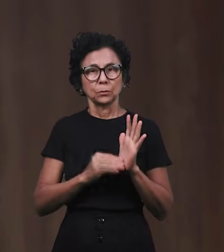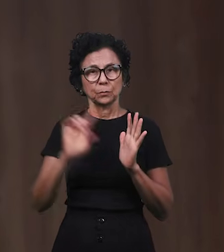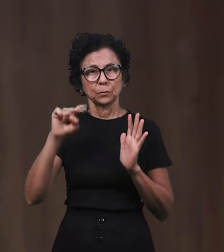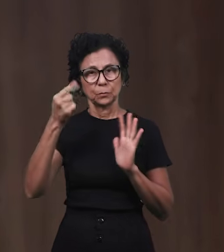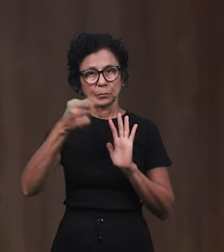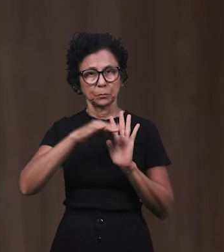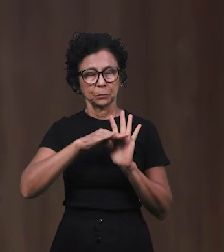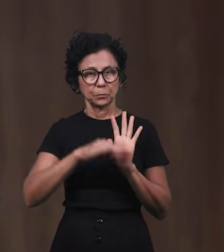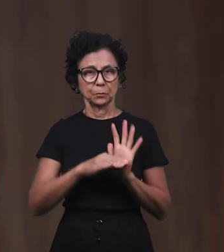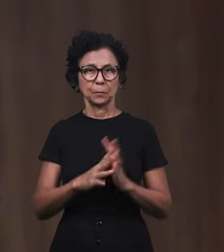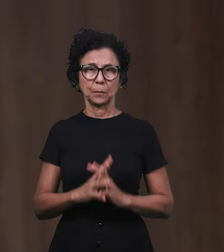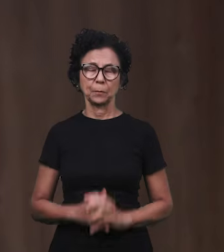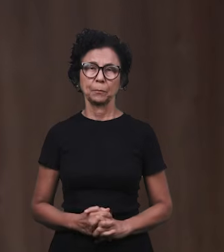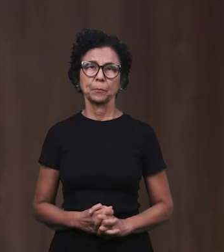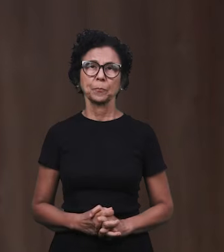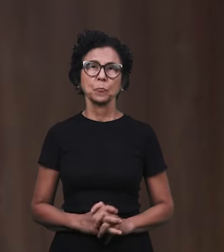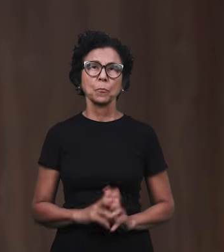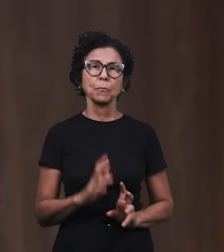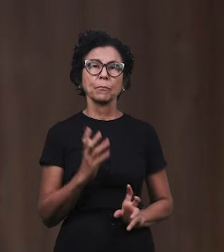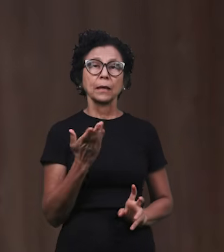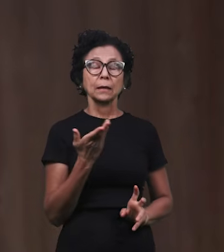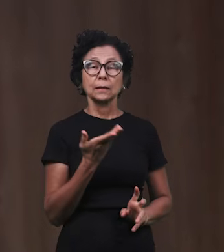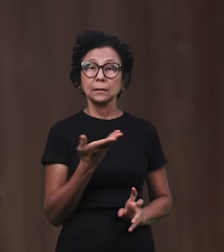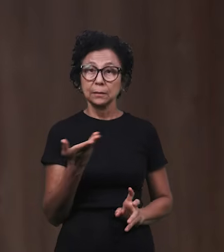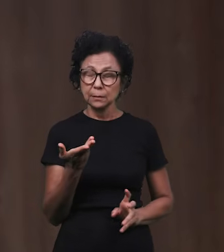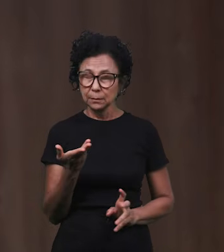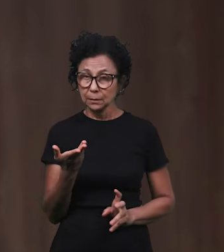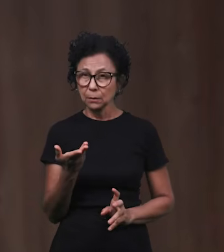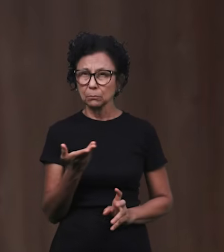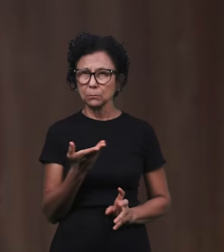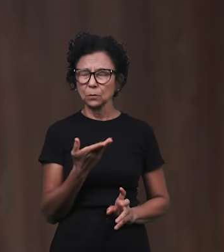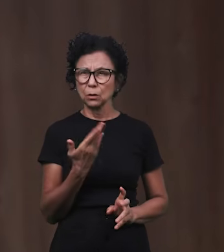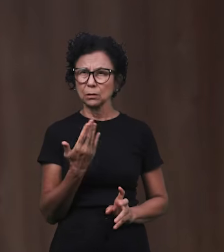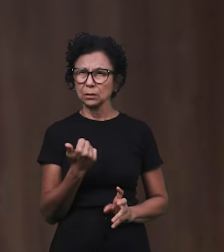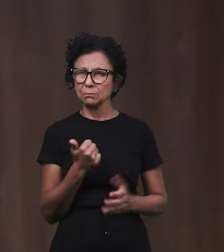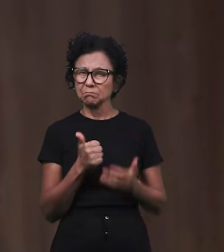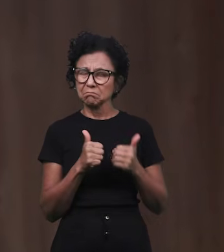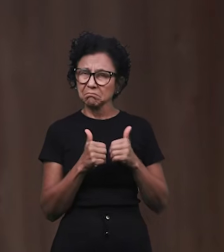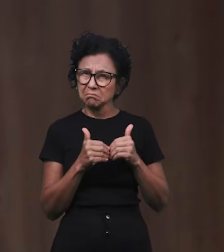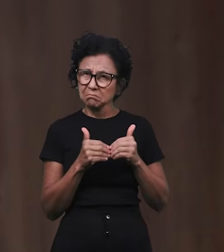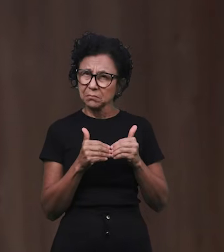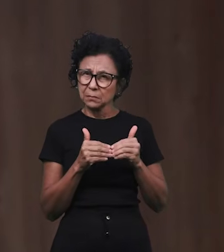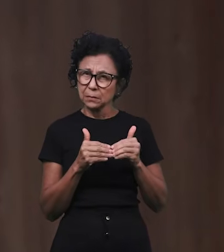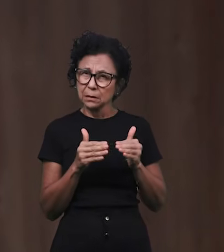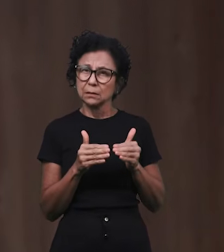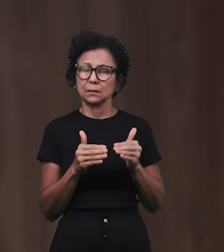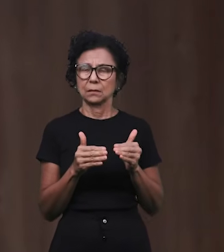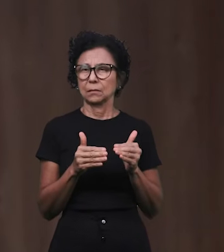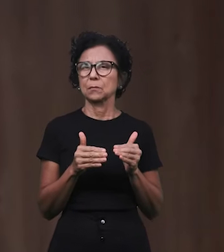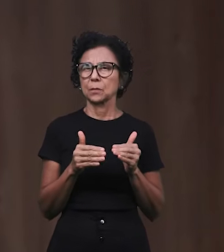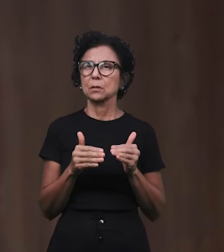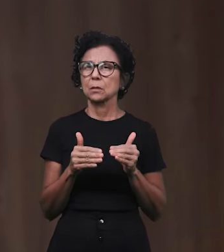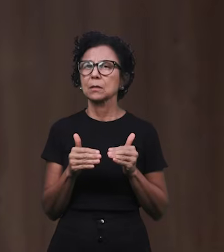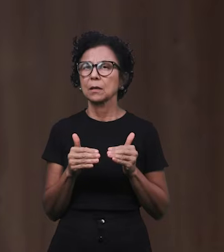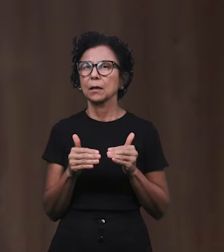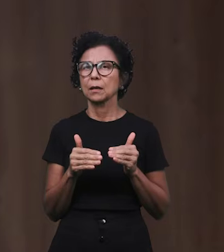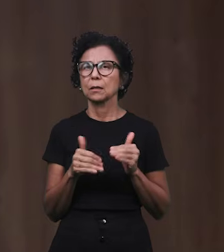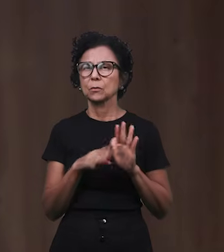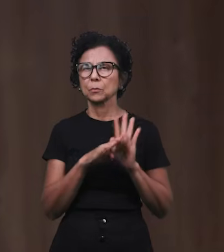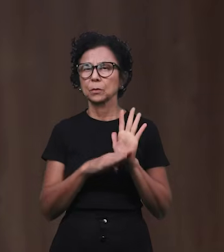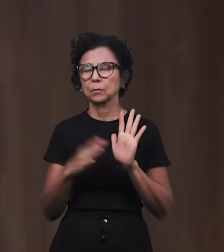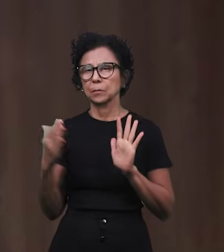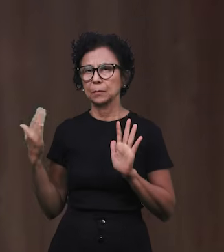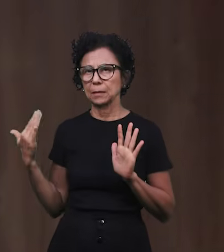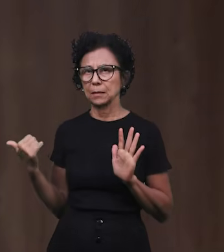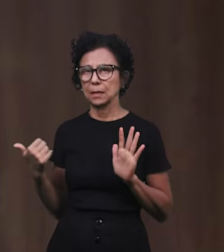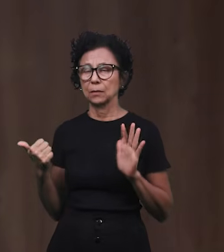Então, nós estávamos falando que nós fizemos a pequena introdução no episódio passado e que nós iríamos hoje